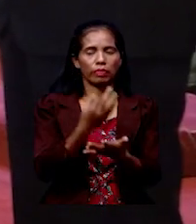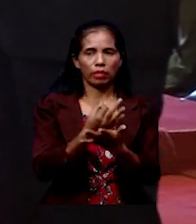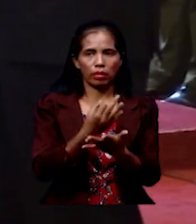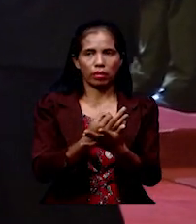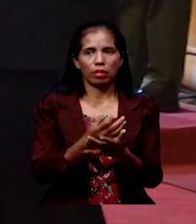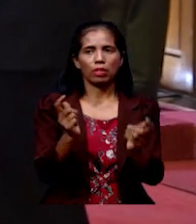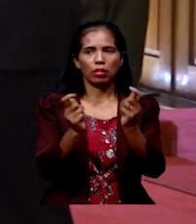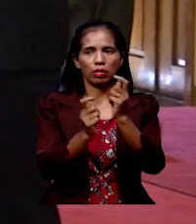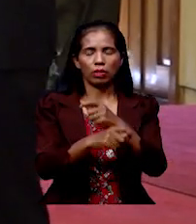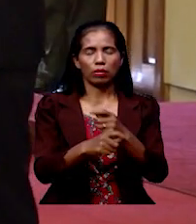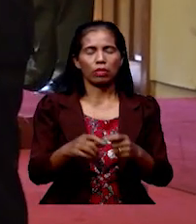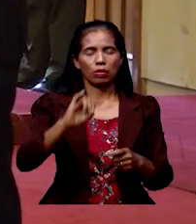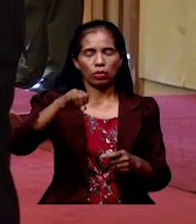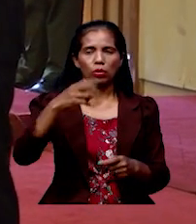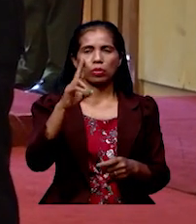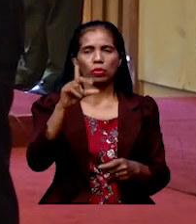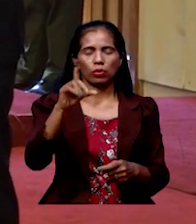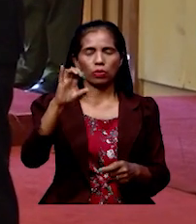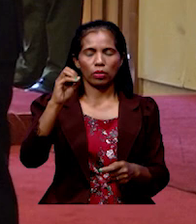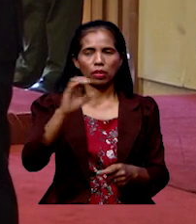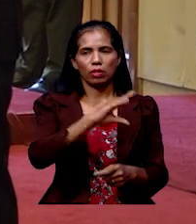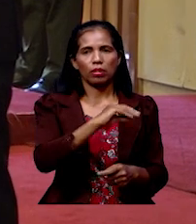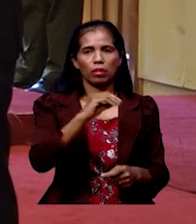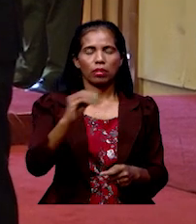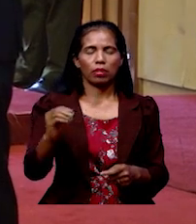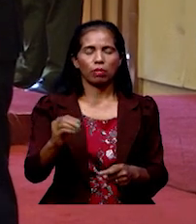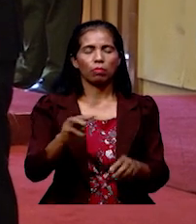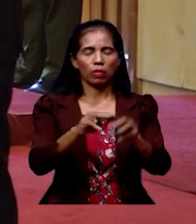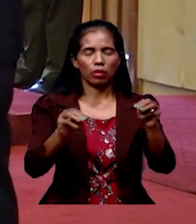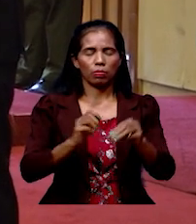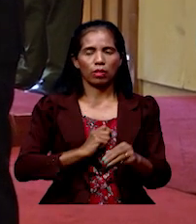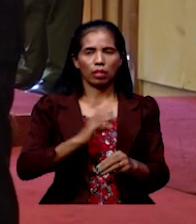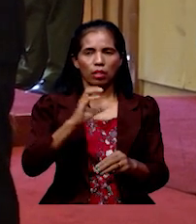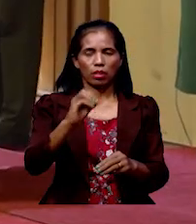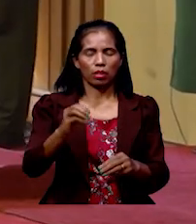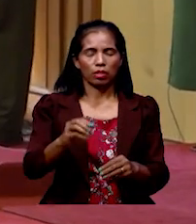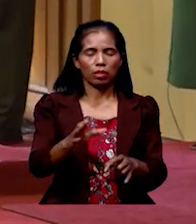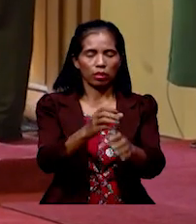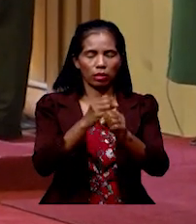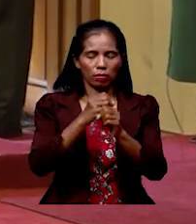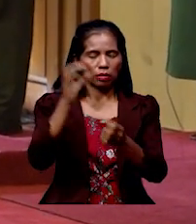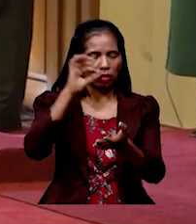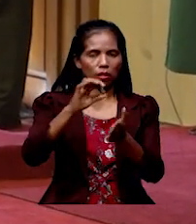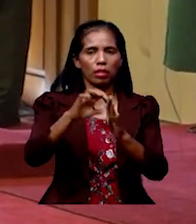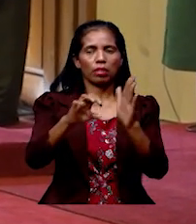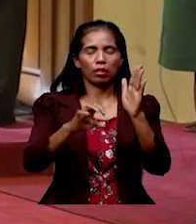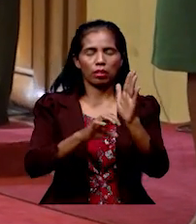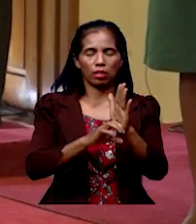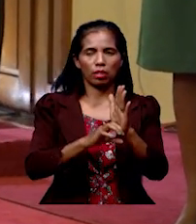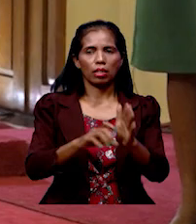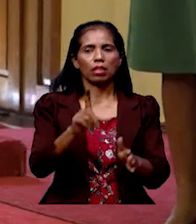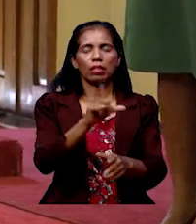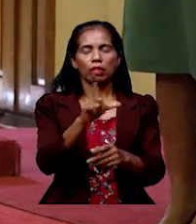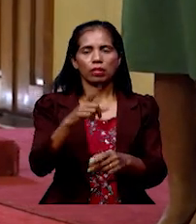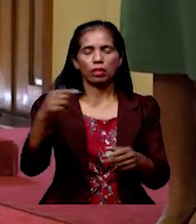Lobo Brites, no julho da Conceição Loromesac, veterano município de Inaru, assume cargo Secretário de Estado Combatentes Libertação Nacional, Rodi Troca